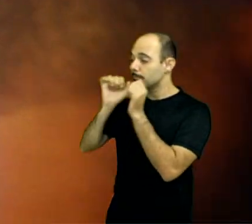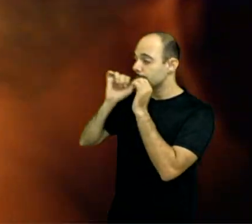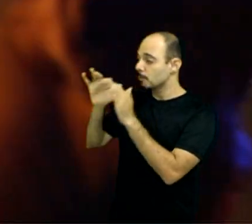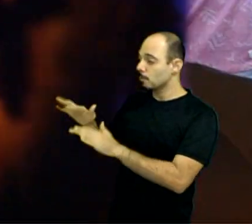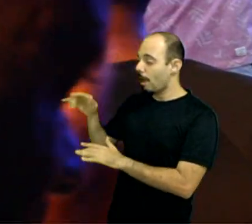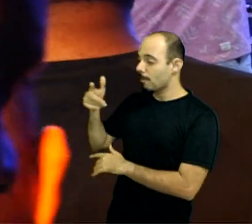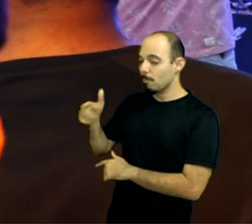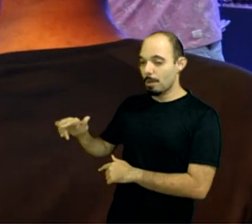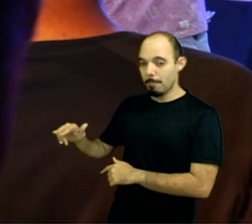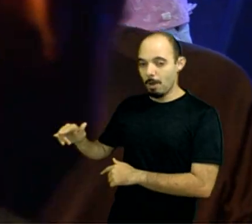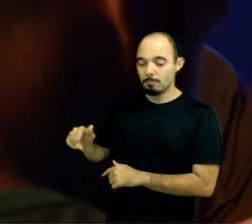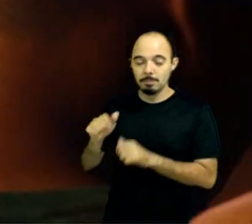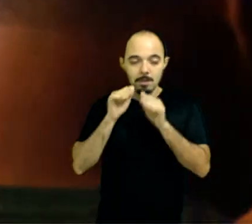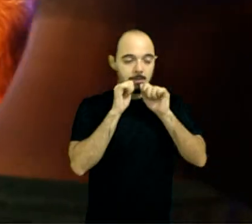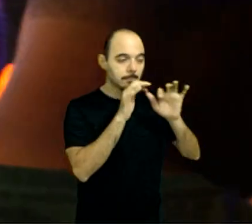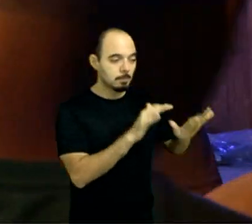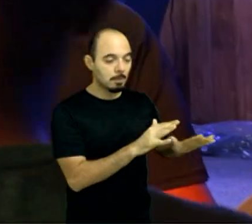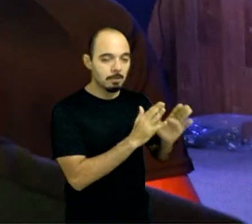Ora por ele.